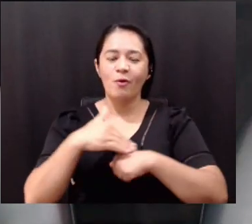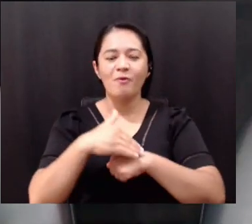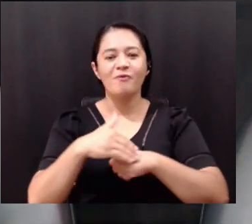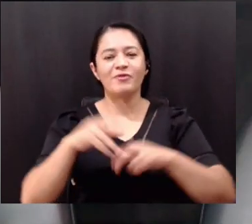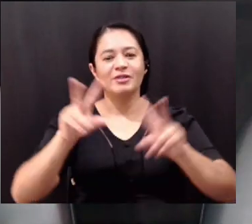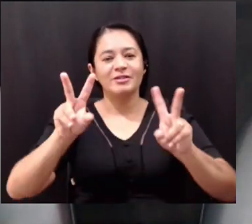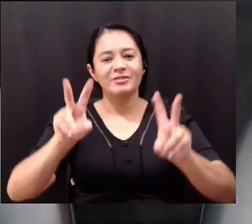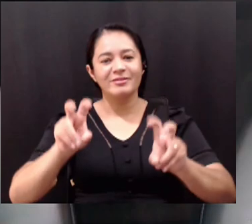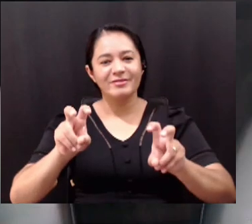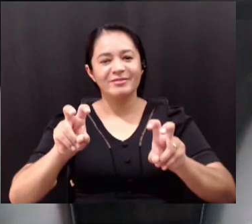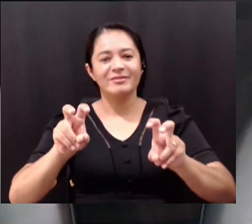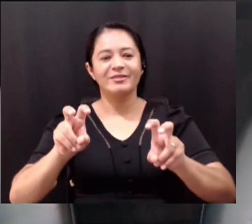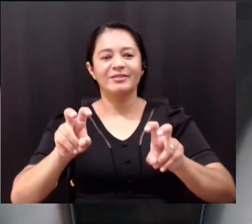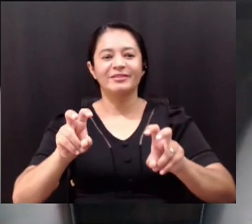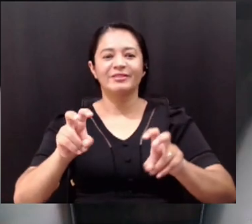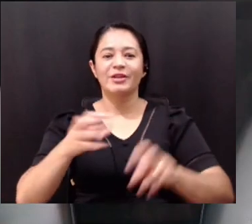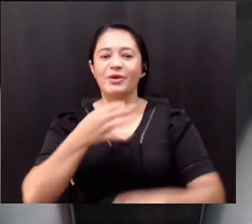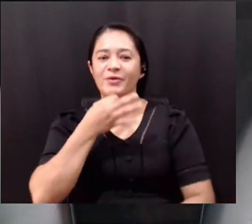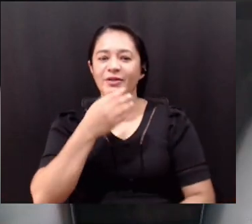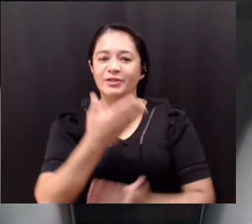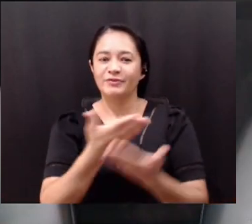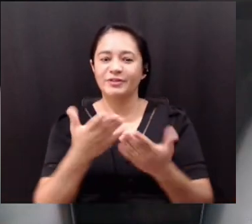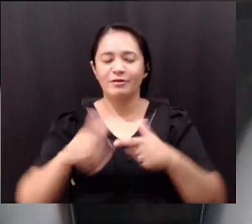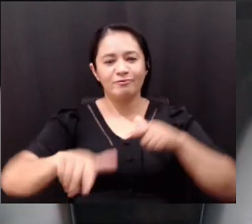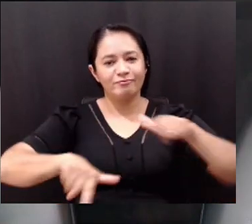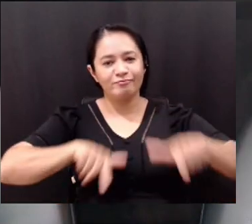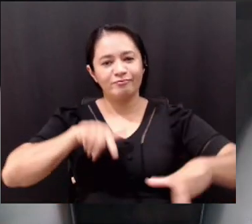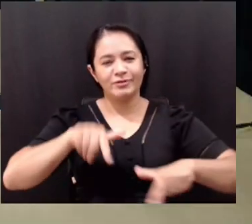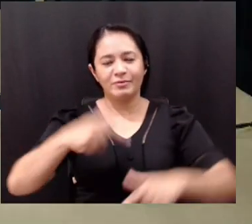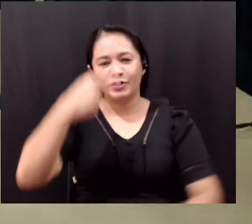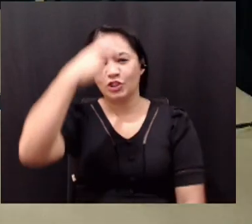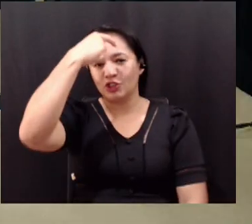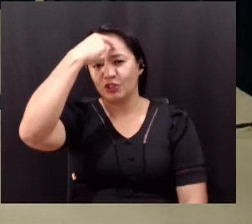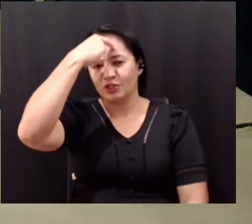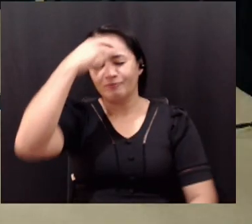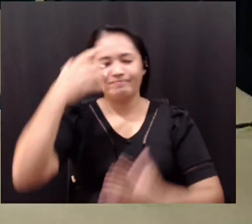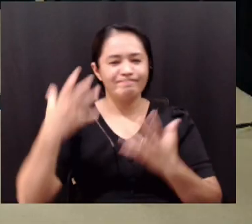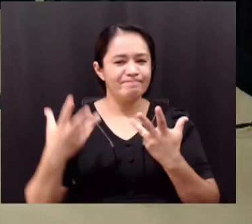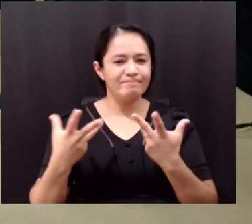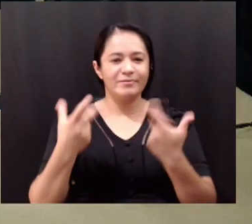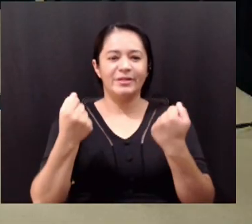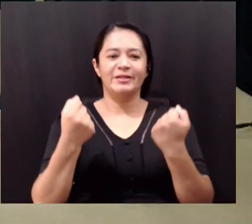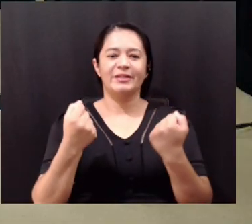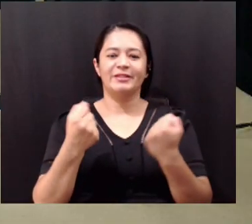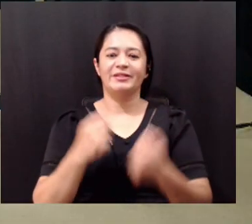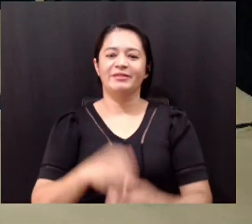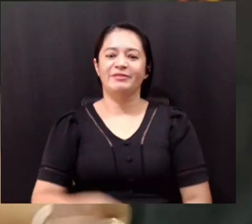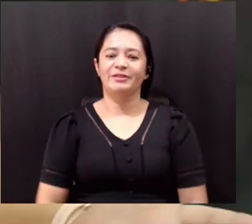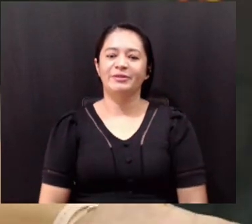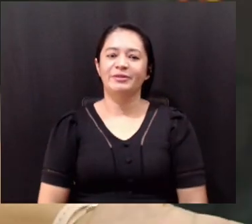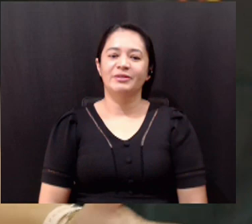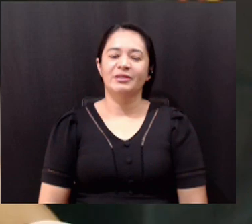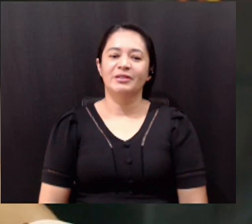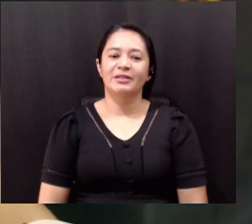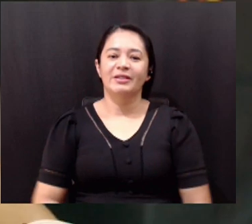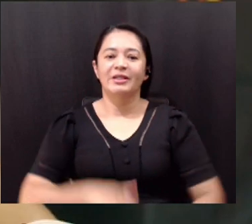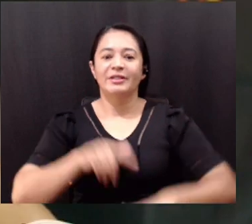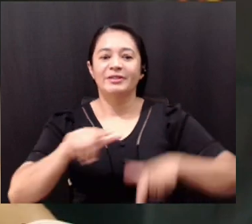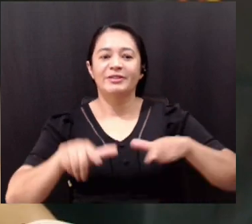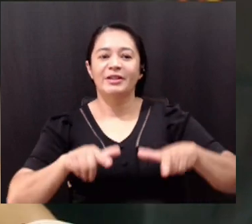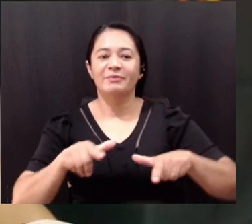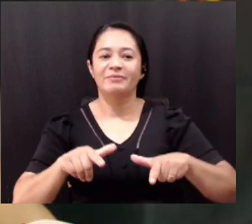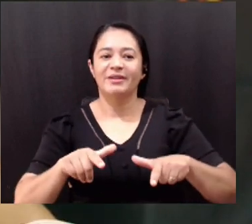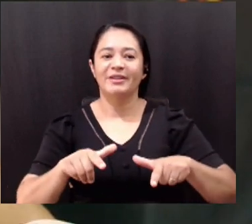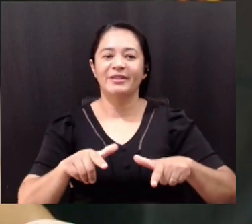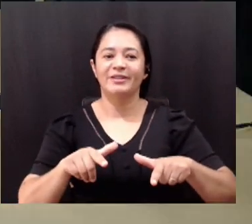que vocês estão fazendo um trabalho de conscientização incrível. Maravilha, que Parabéns. bom. E esse trabalho não seria assim se não